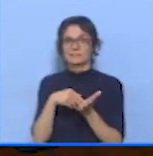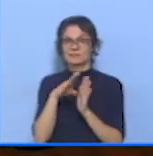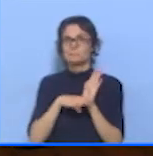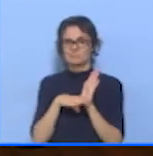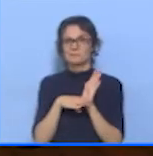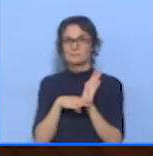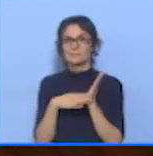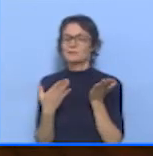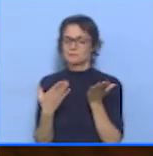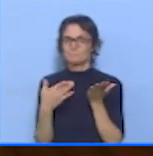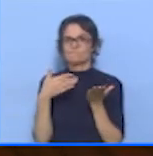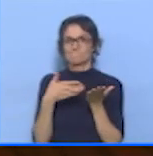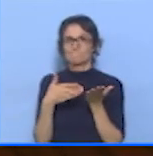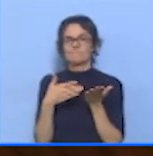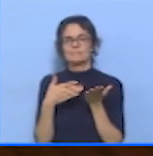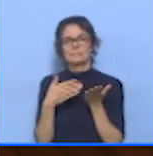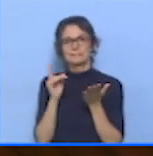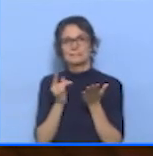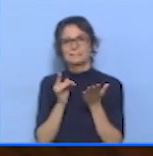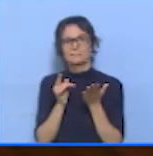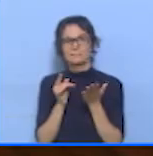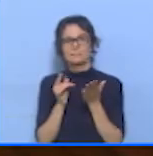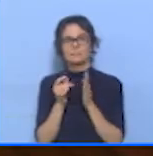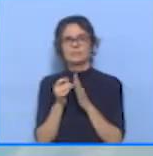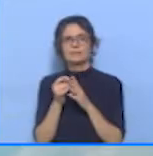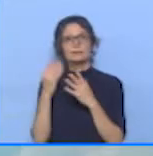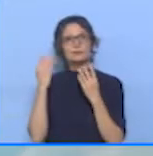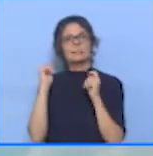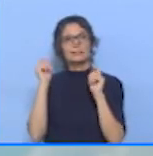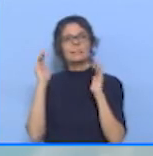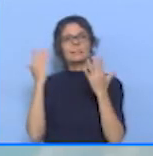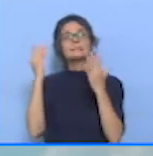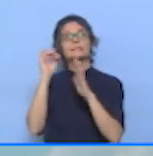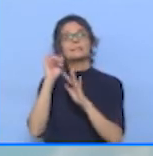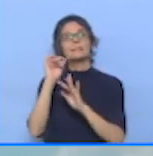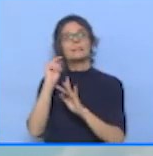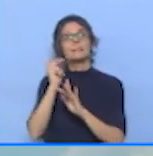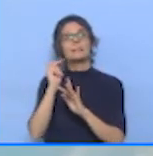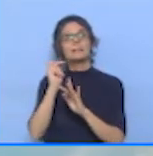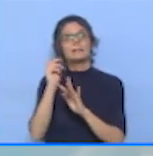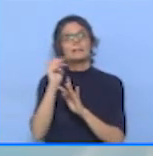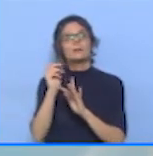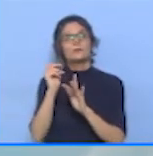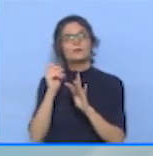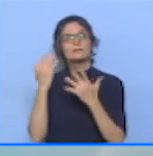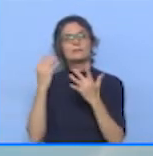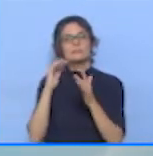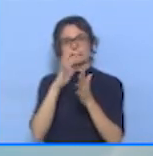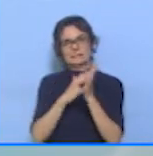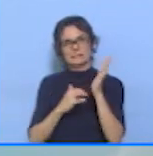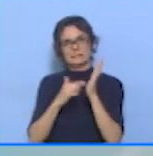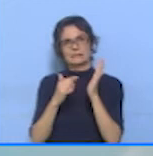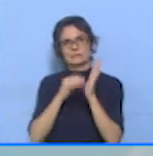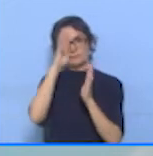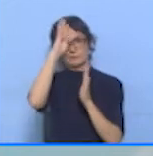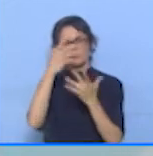programa Eclésia, onde quisemos assinalar este 4º aniversário da encíclica do Papa Francisco Laudato Si. Mais